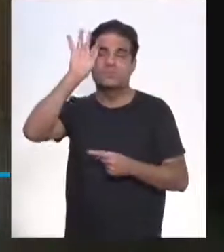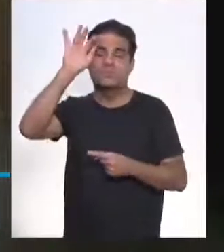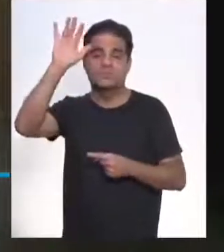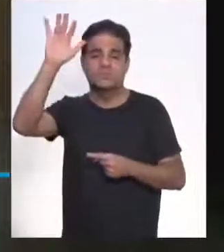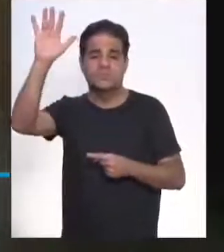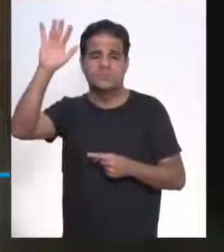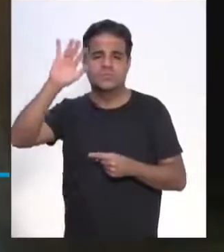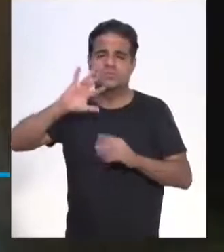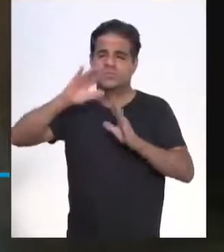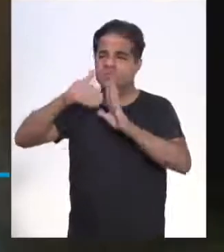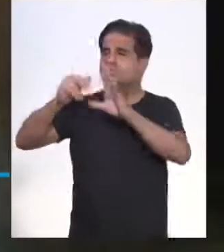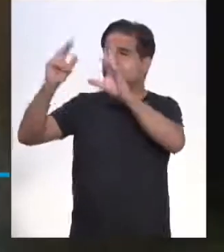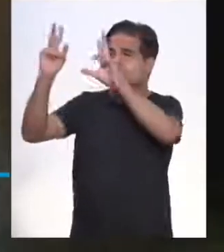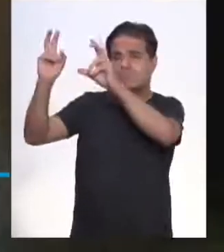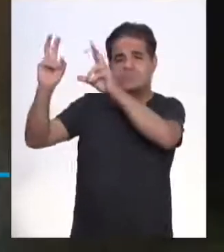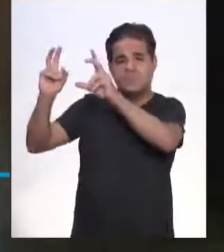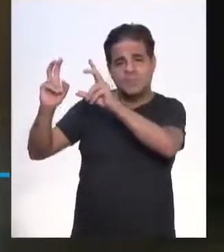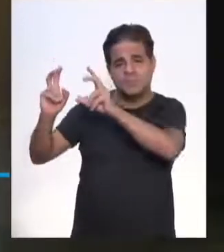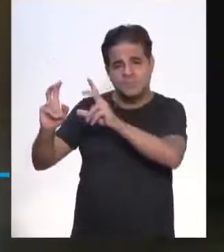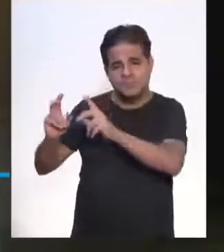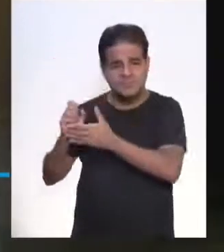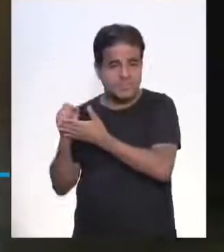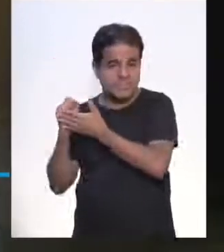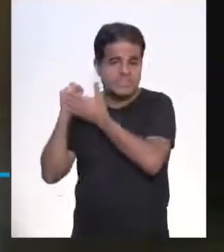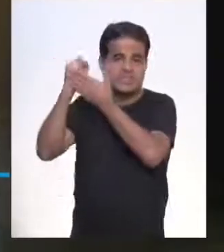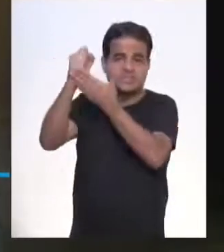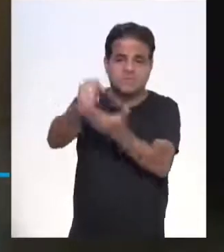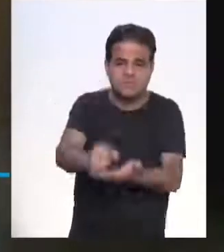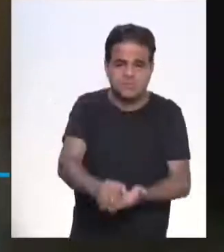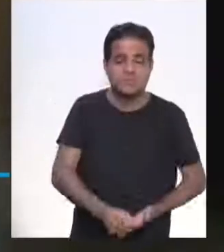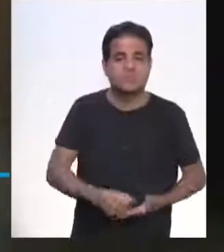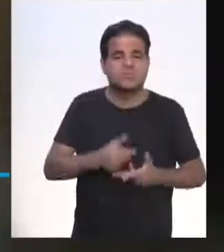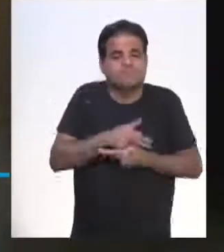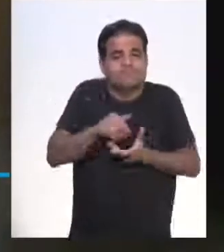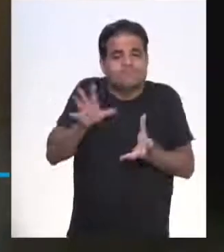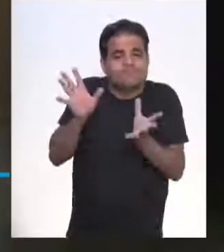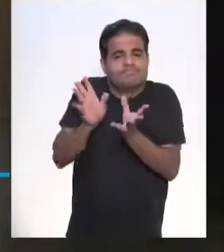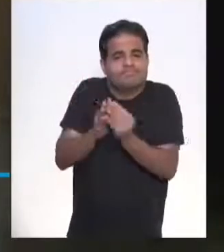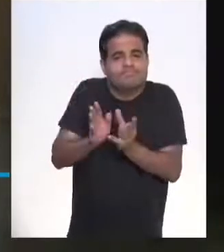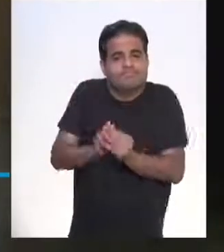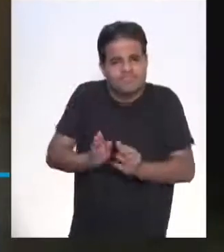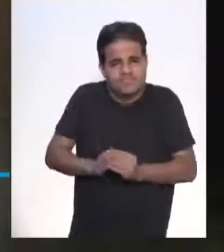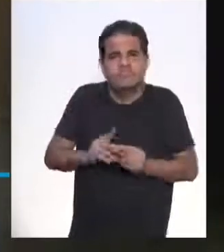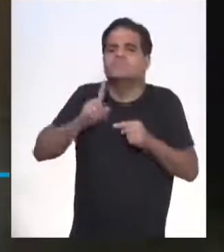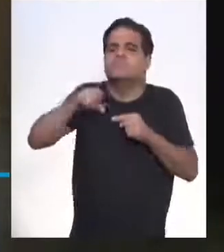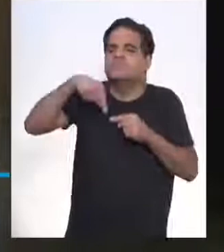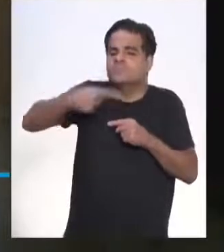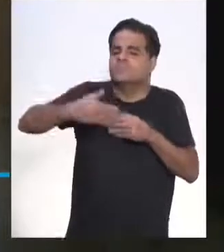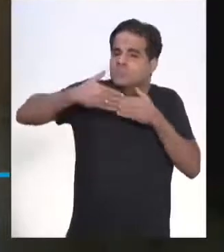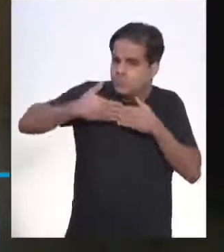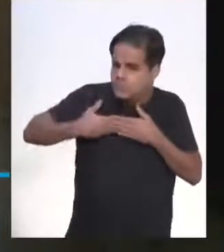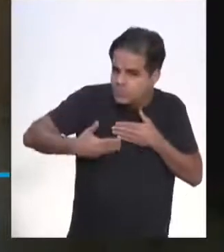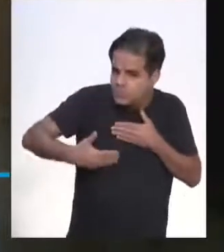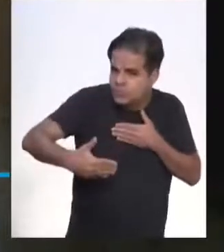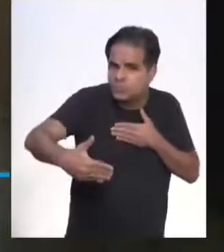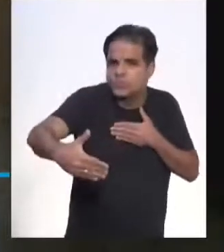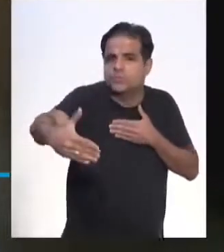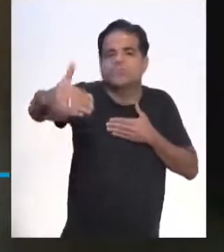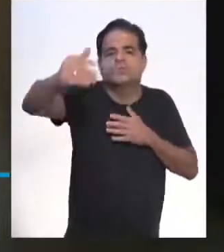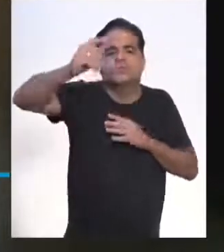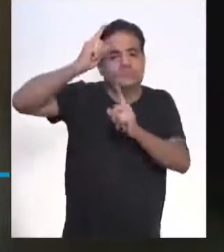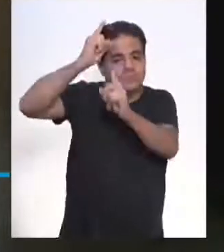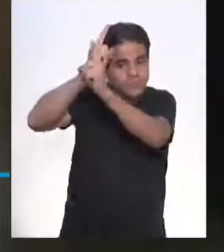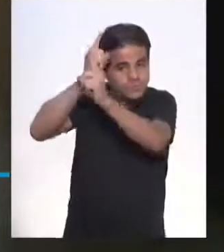essas vertentes que trouxemos de forma muito sintética hoje, vão ser destrinchados ao longo dos